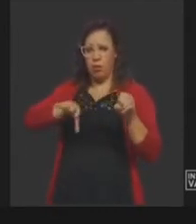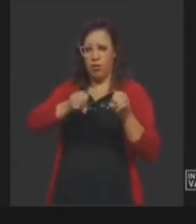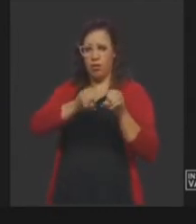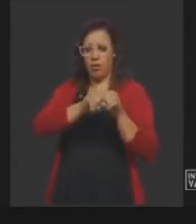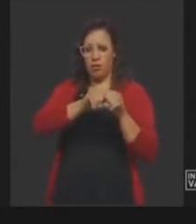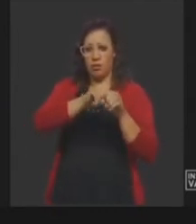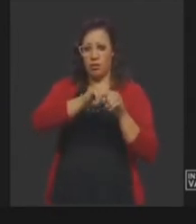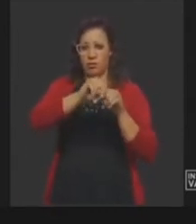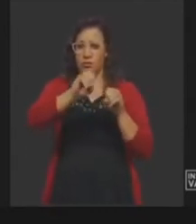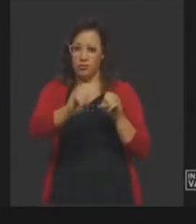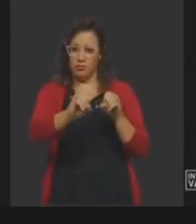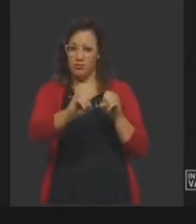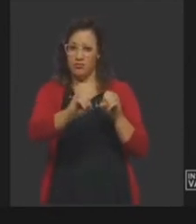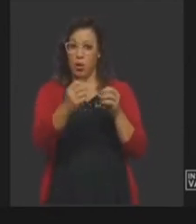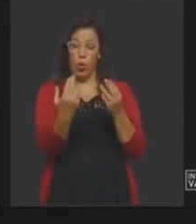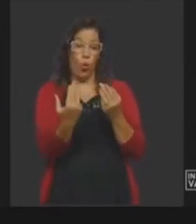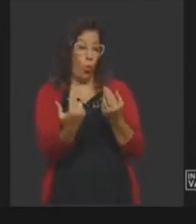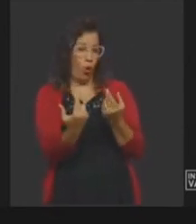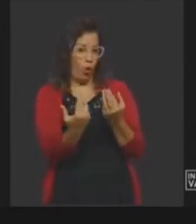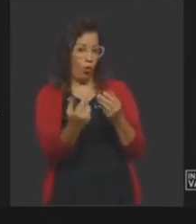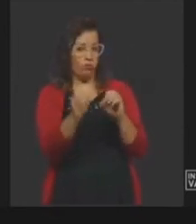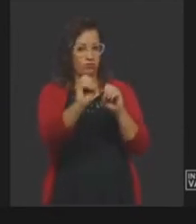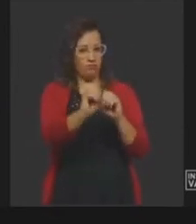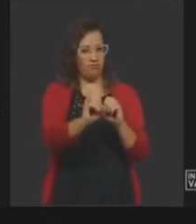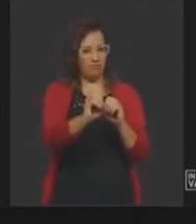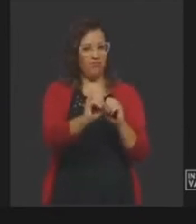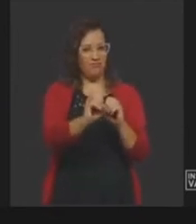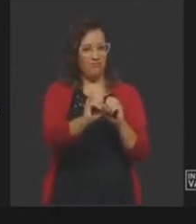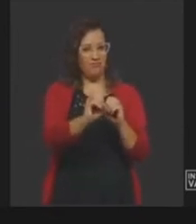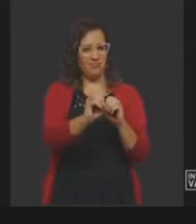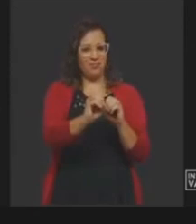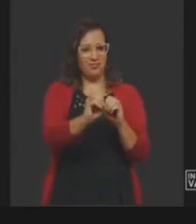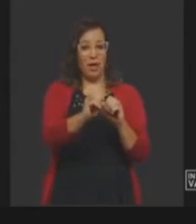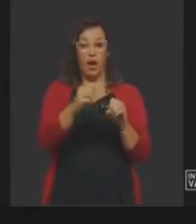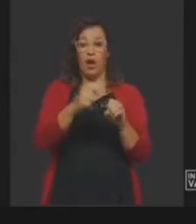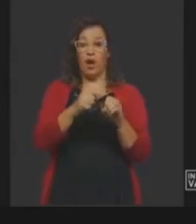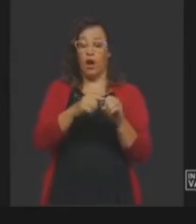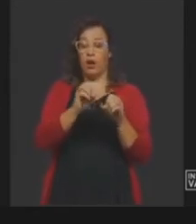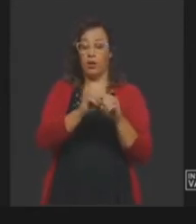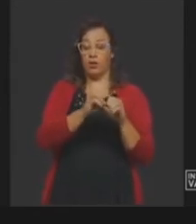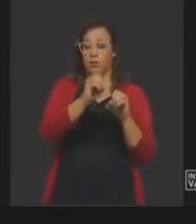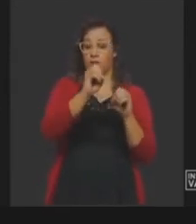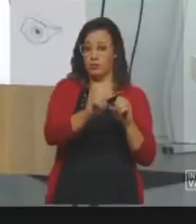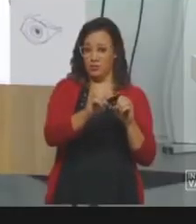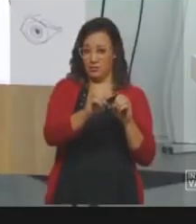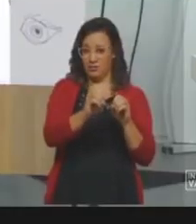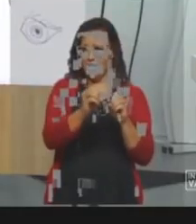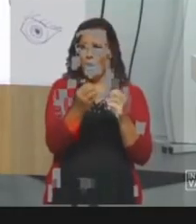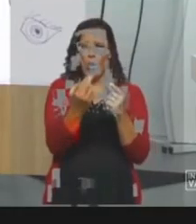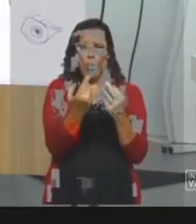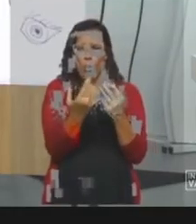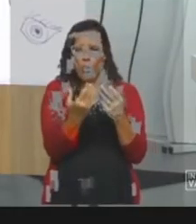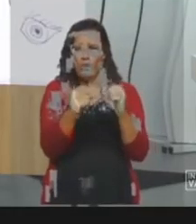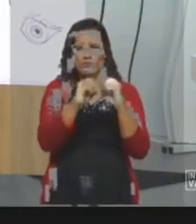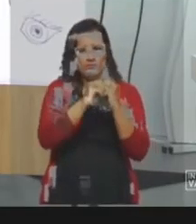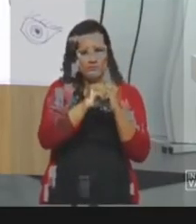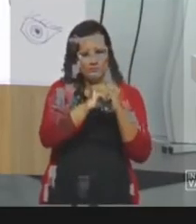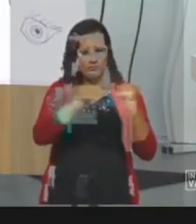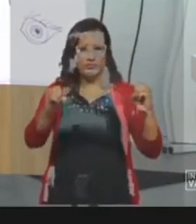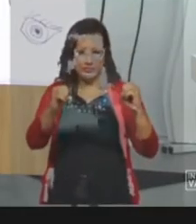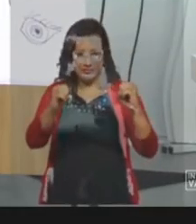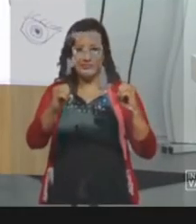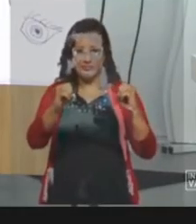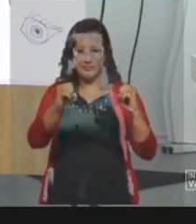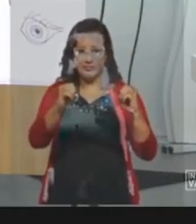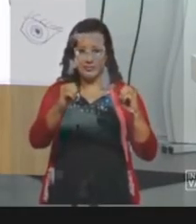direita da figura, duas bactérias. Essas duas bactérias, elas são idênticas geneticamente.